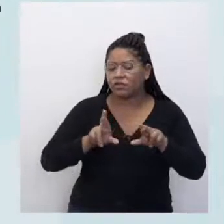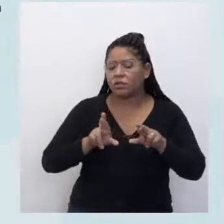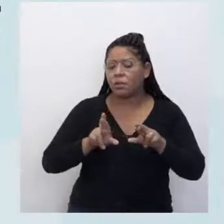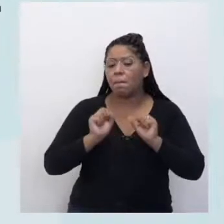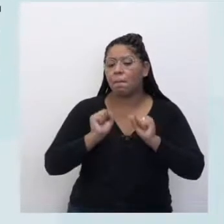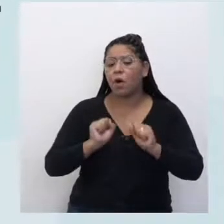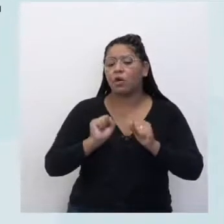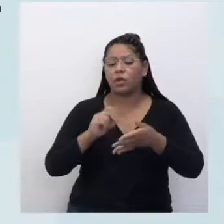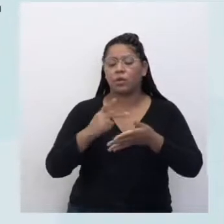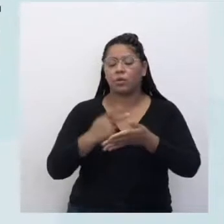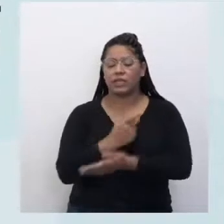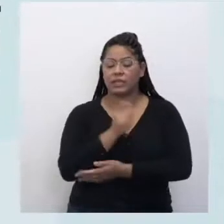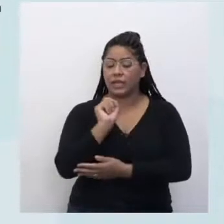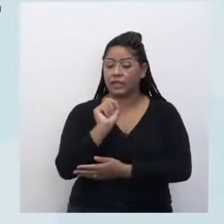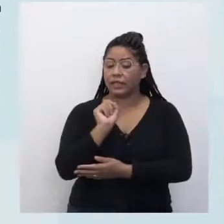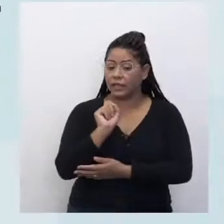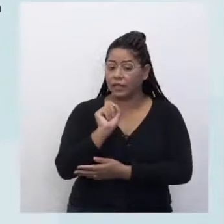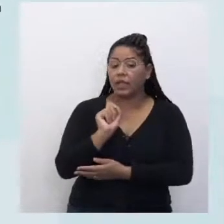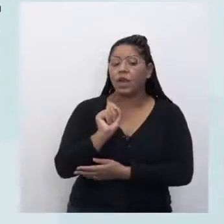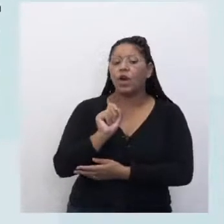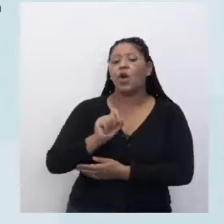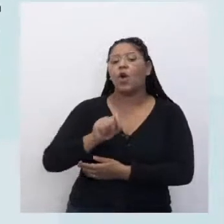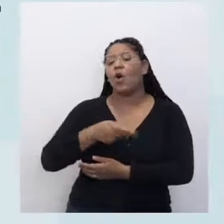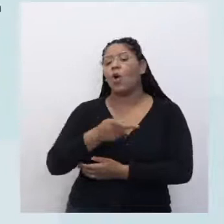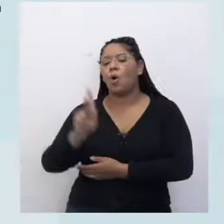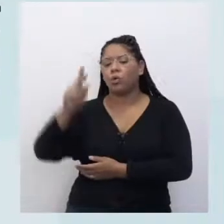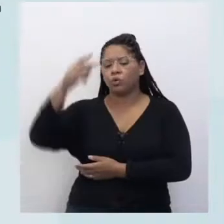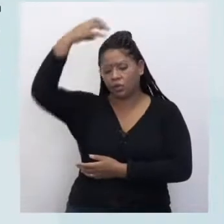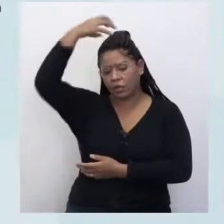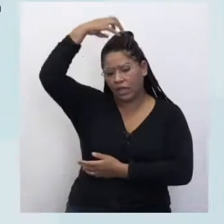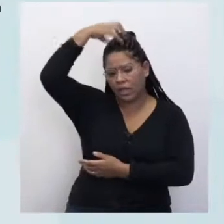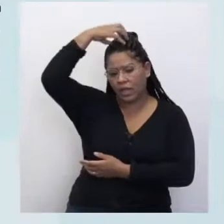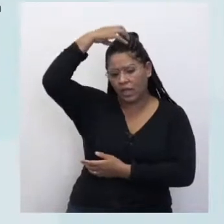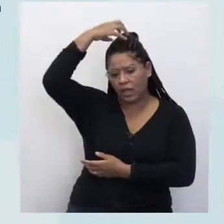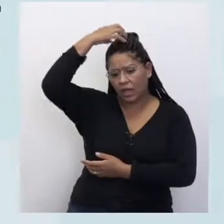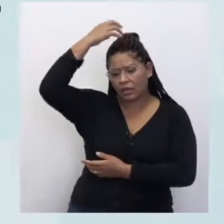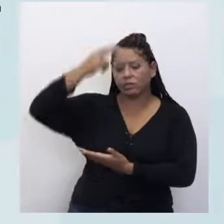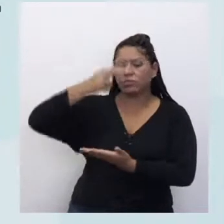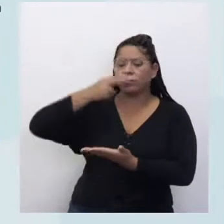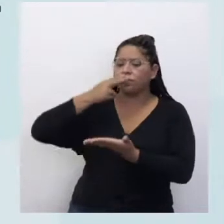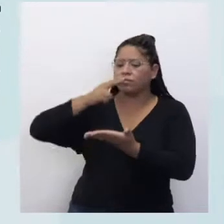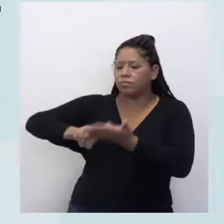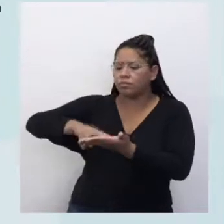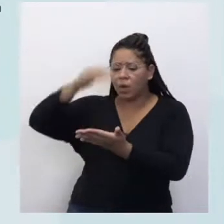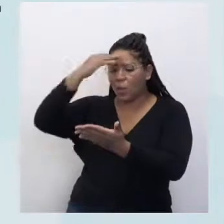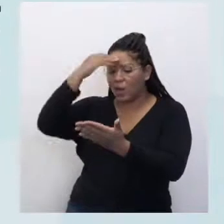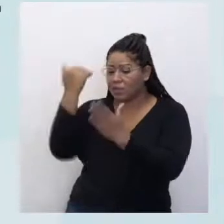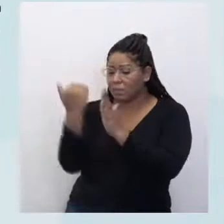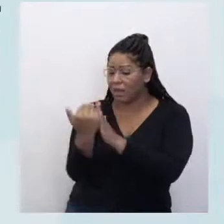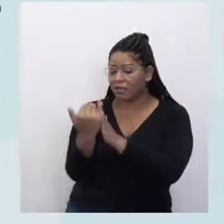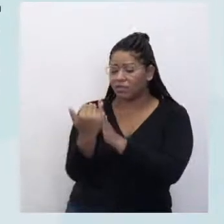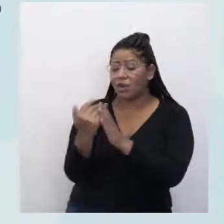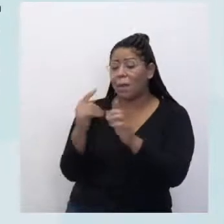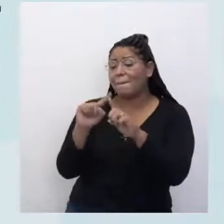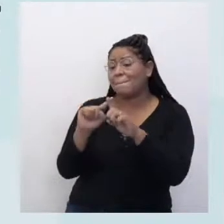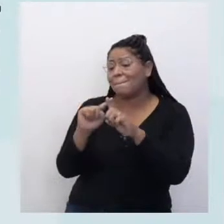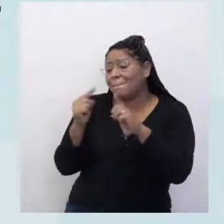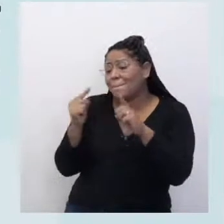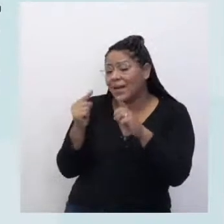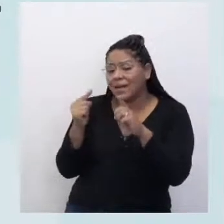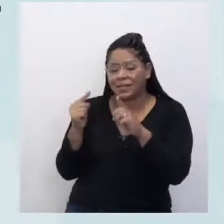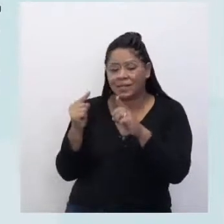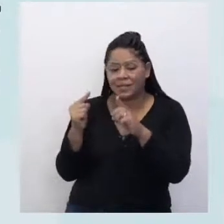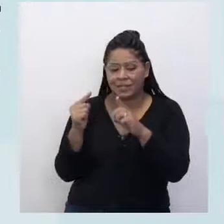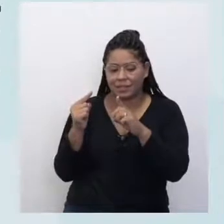reis, com os primeiros contornos do absolutismo, a Carta Magna não deixou de representar uma forma de fiscalizar